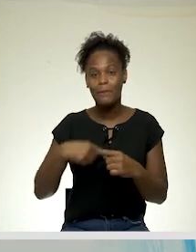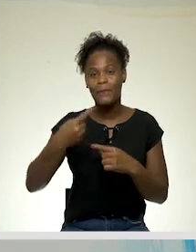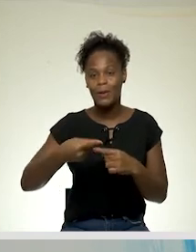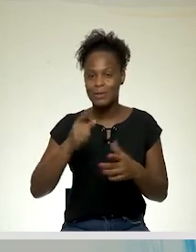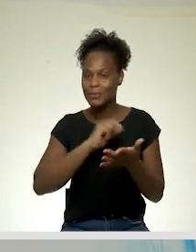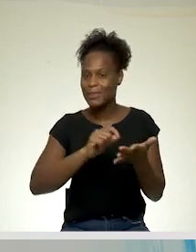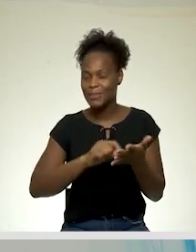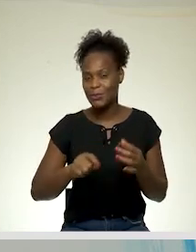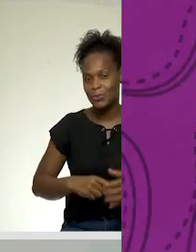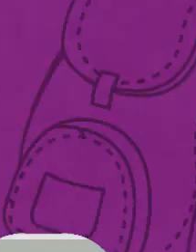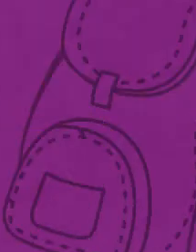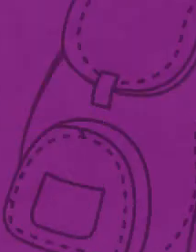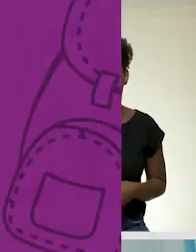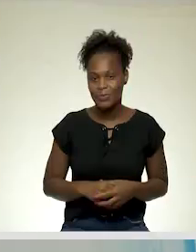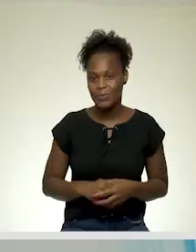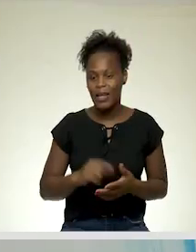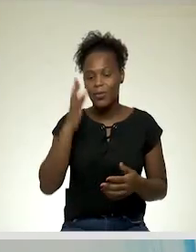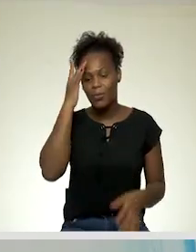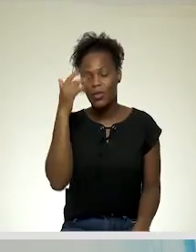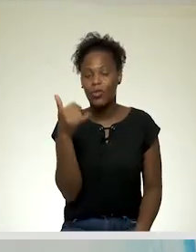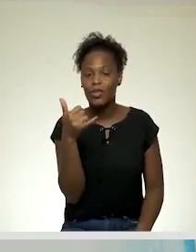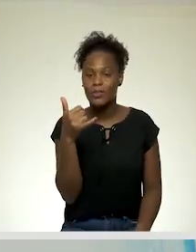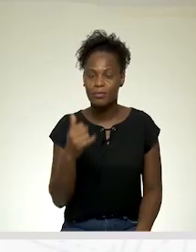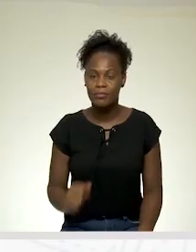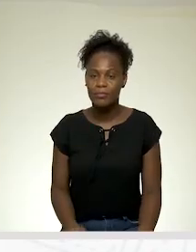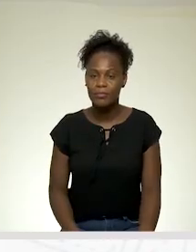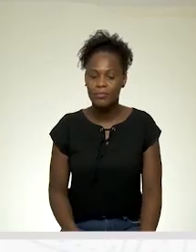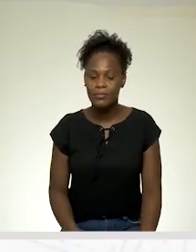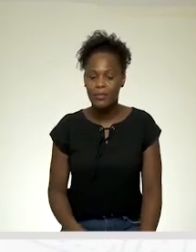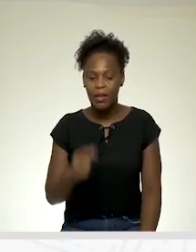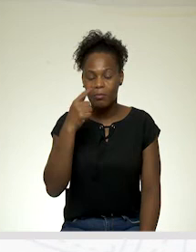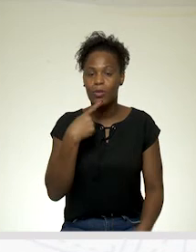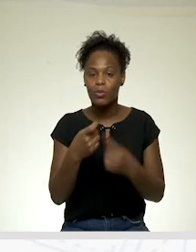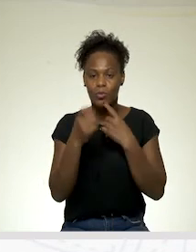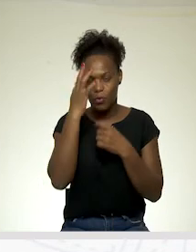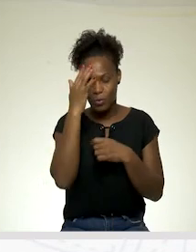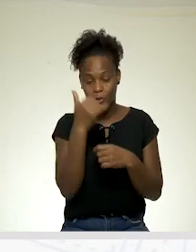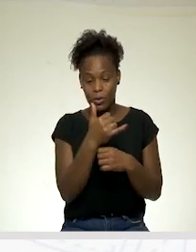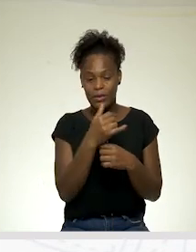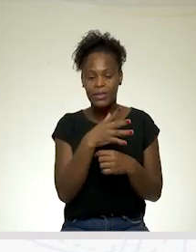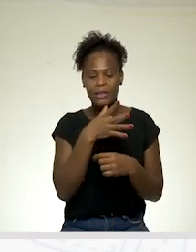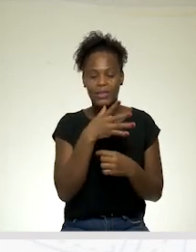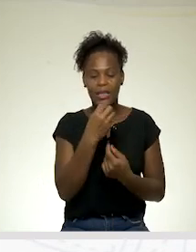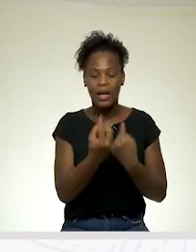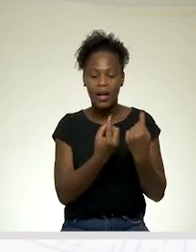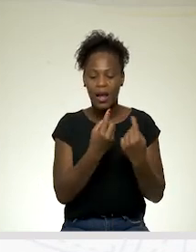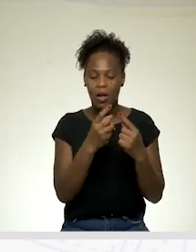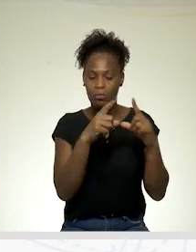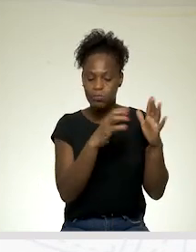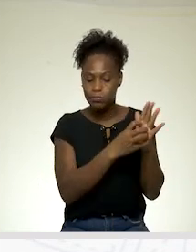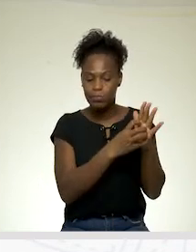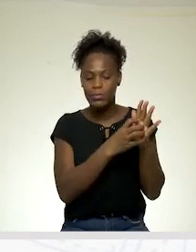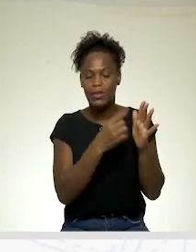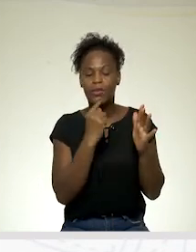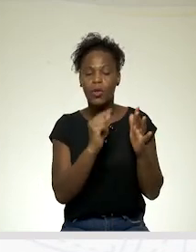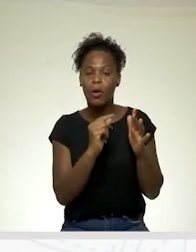próximo exercício. Exercício número 2. Questão número 2. Cita em cada item